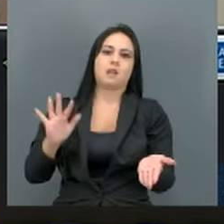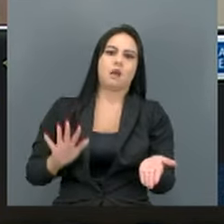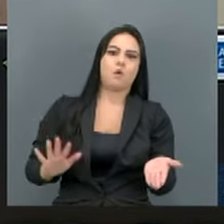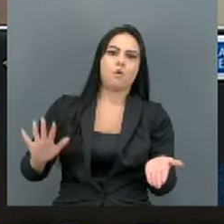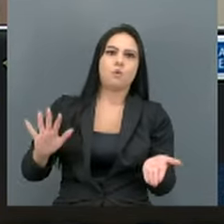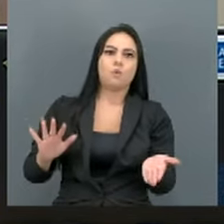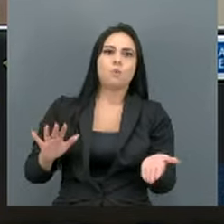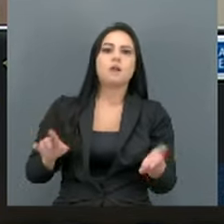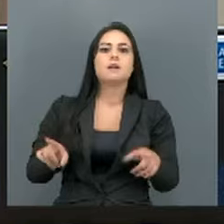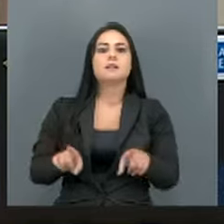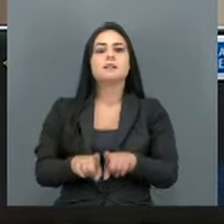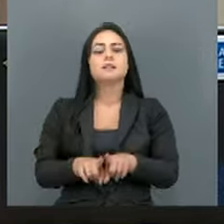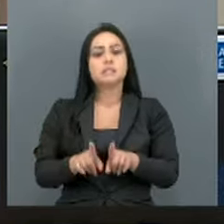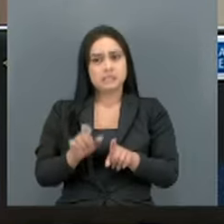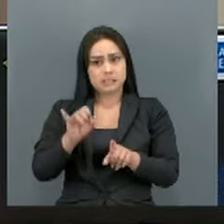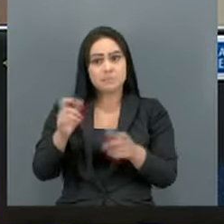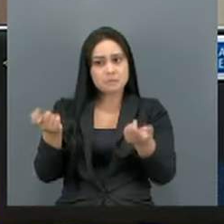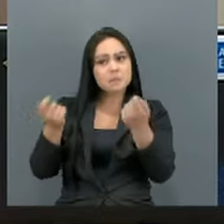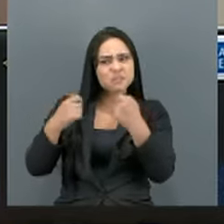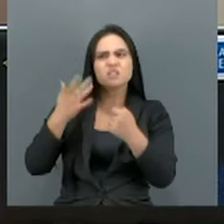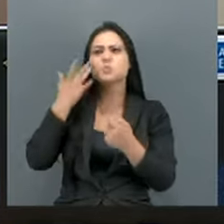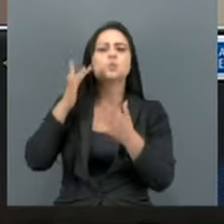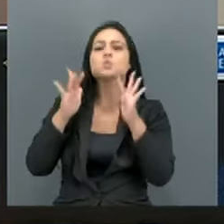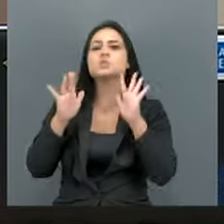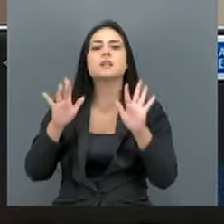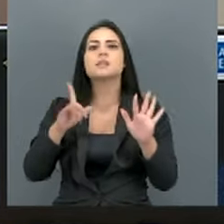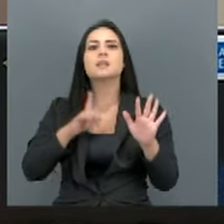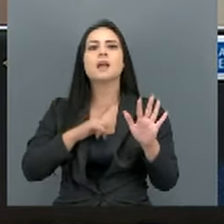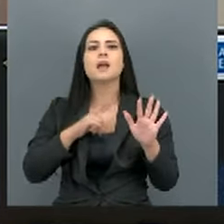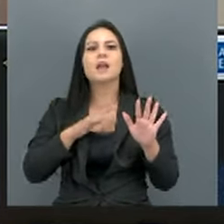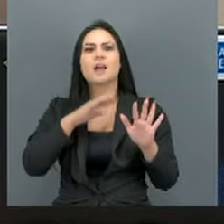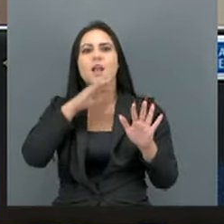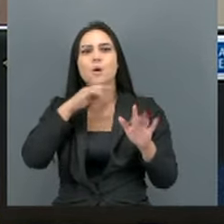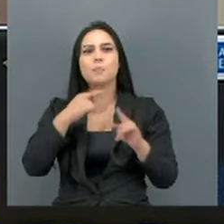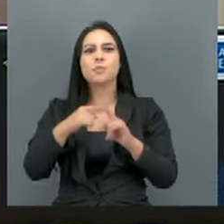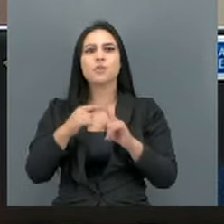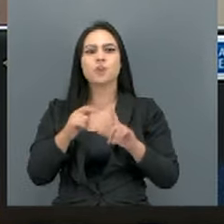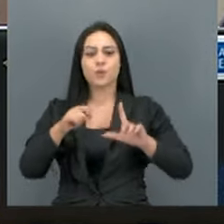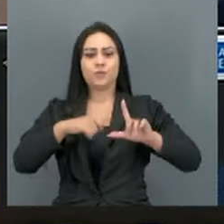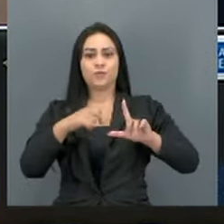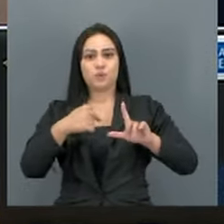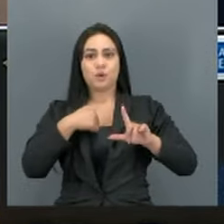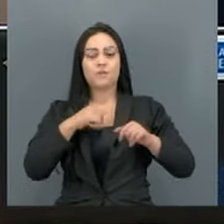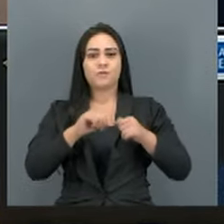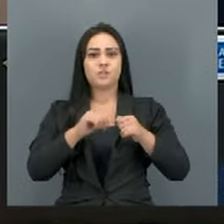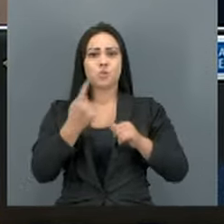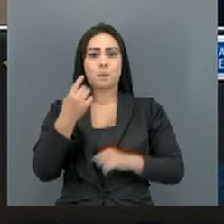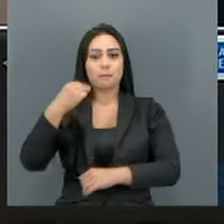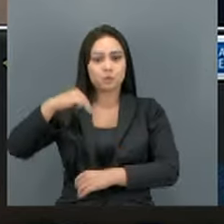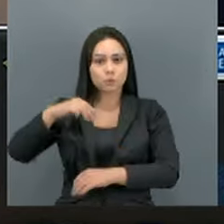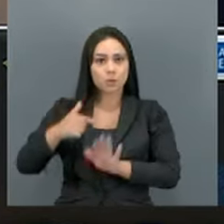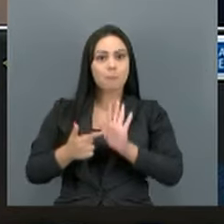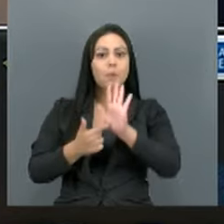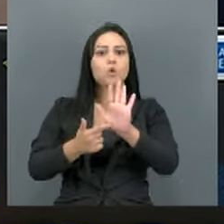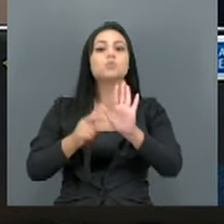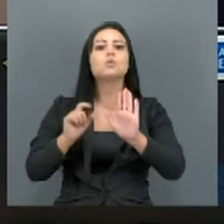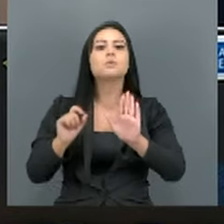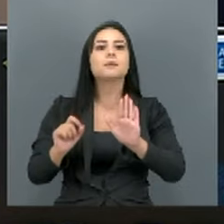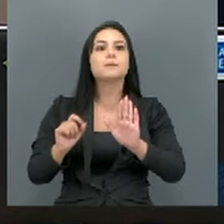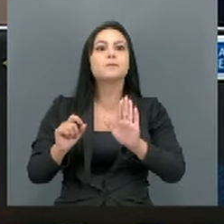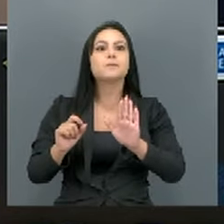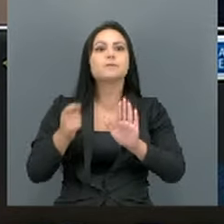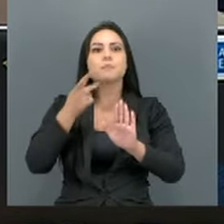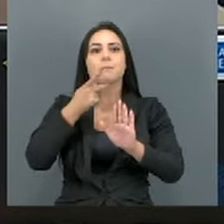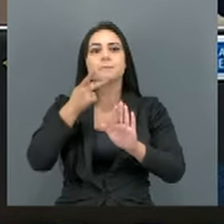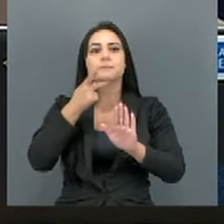tem também, se me permitir, eu não sei se a gente tem aquele, é ruim porque o vídeo fui eu que fiz de um minuto, onde eu mostro, falando